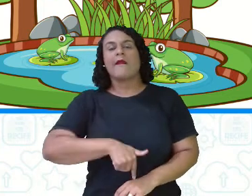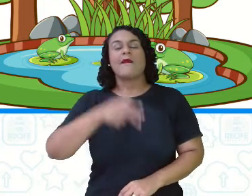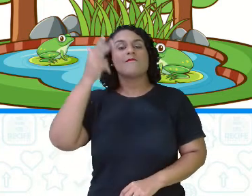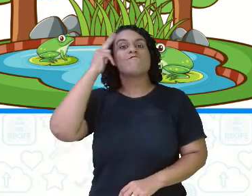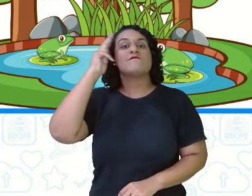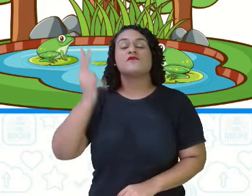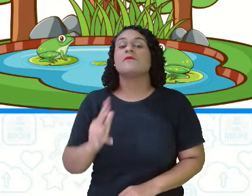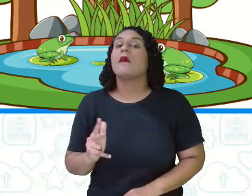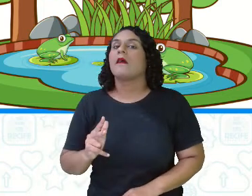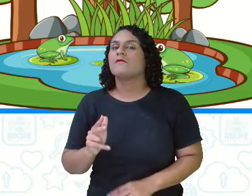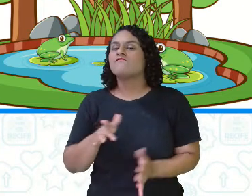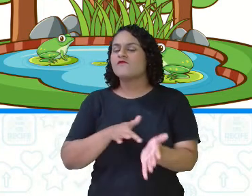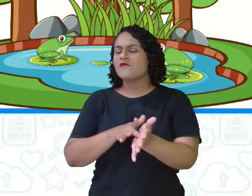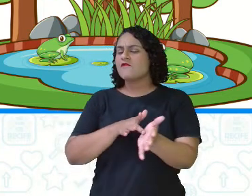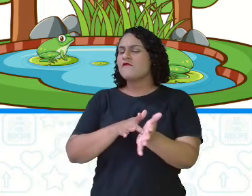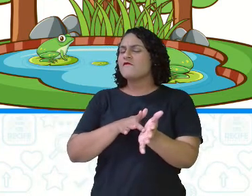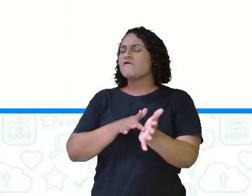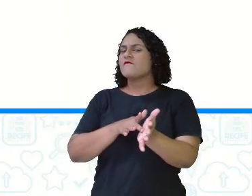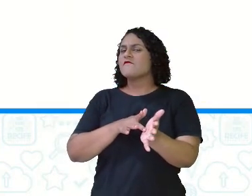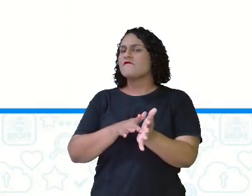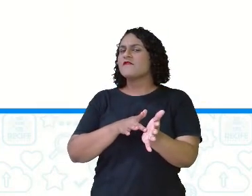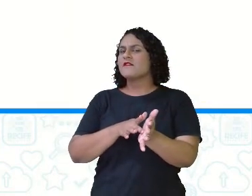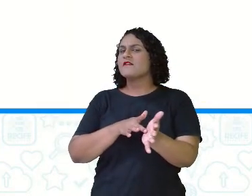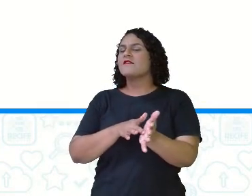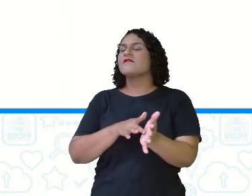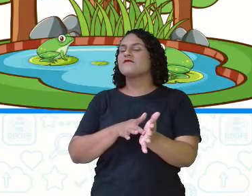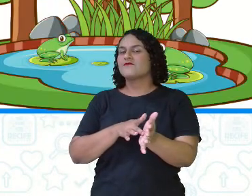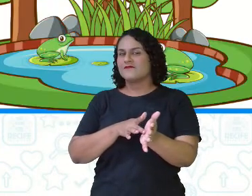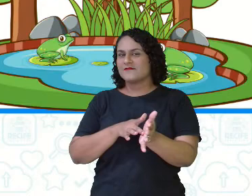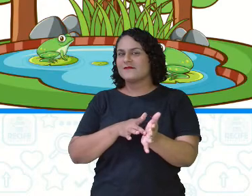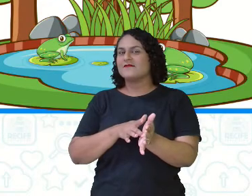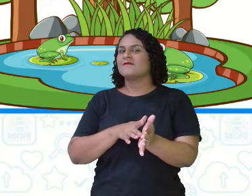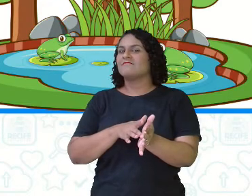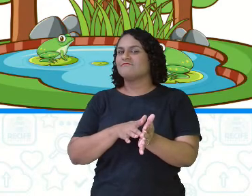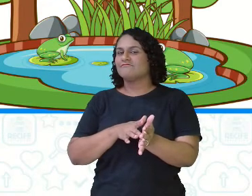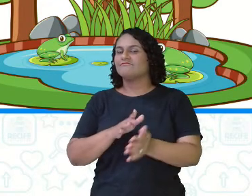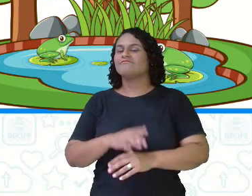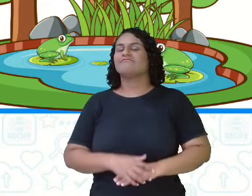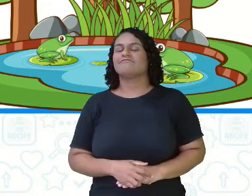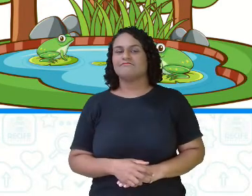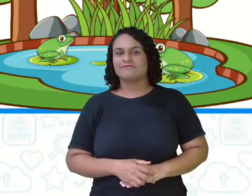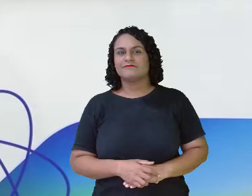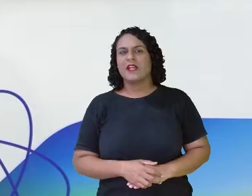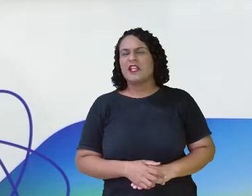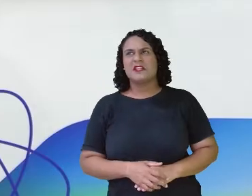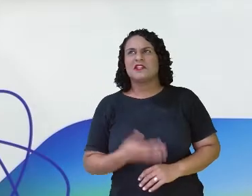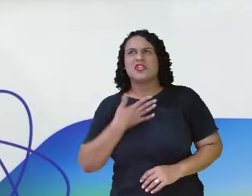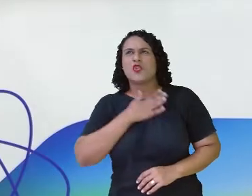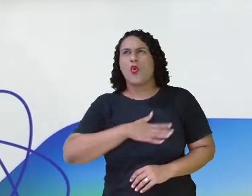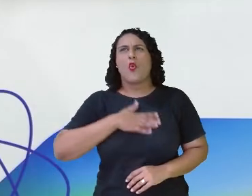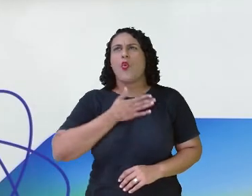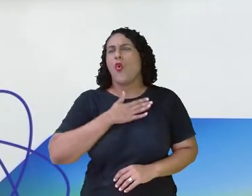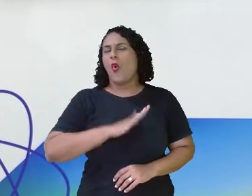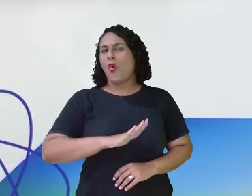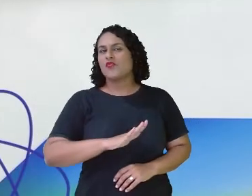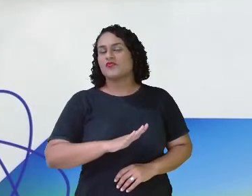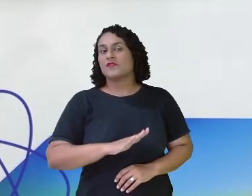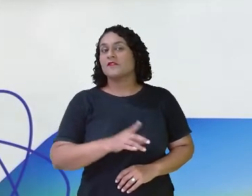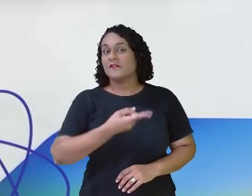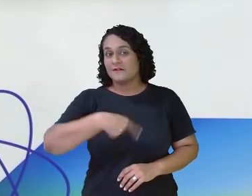esperto e finge recusar o que mais gosta. E aí, quinto ano, gostaram? Quem